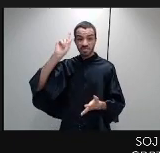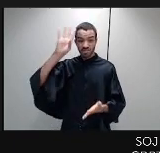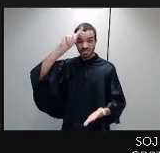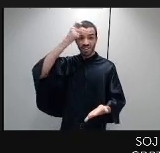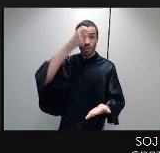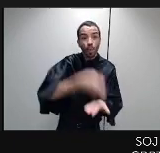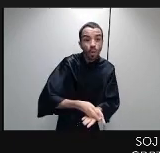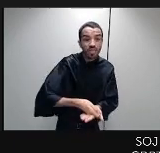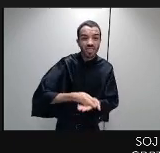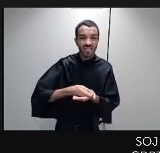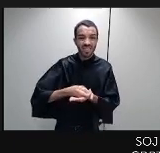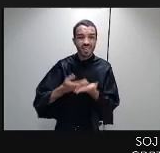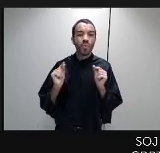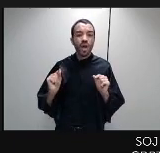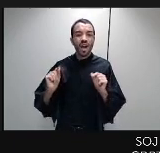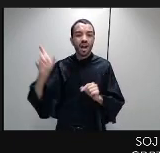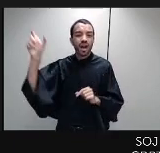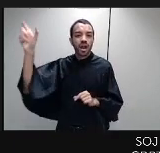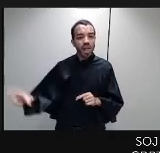vendedor